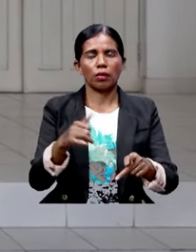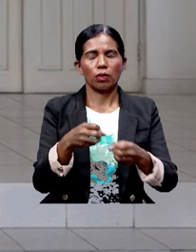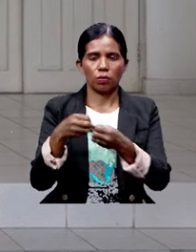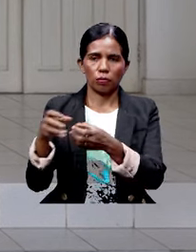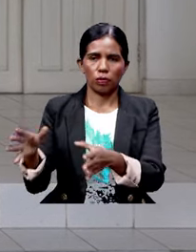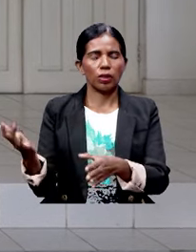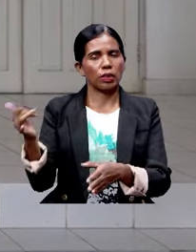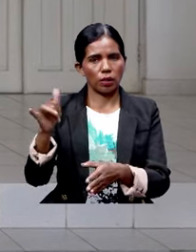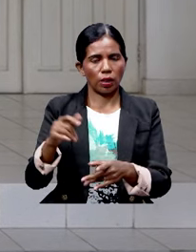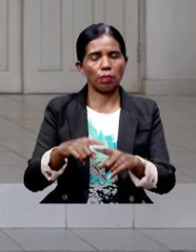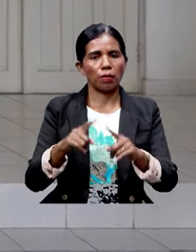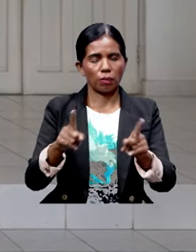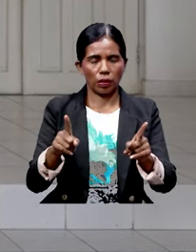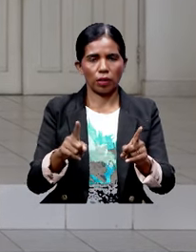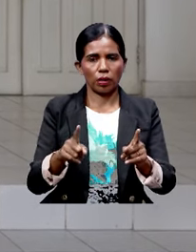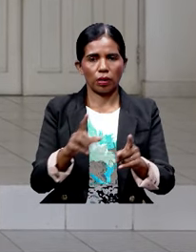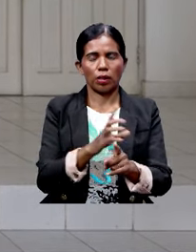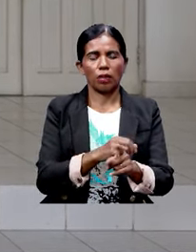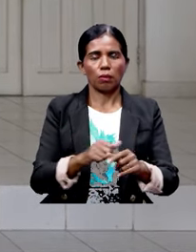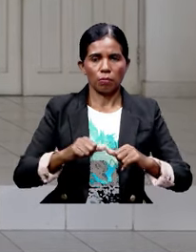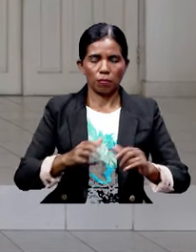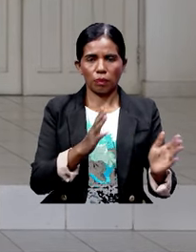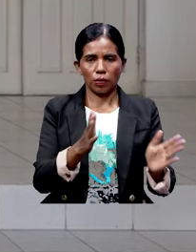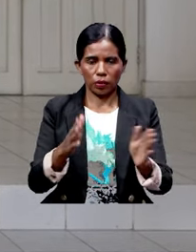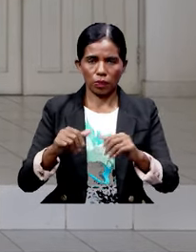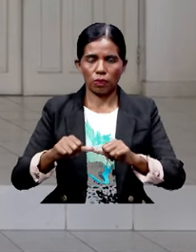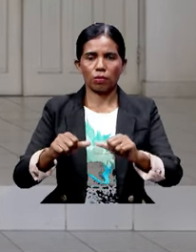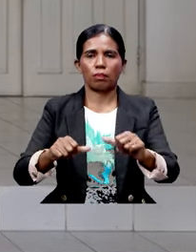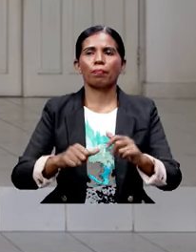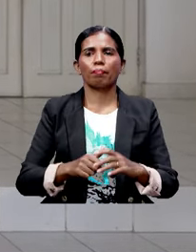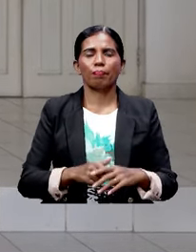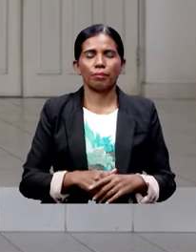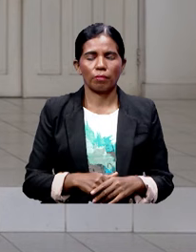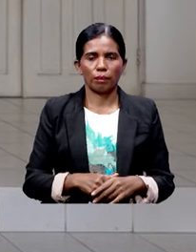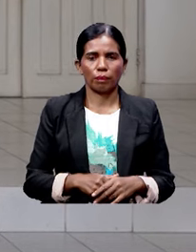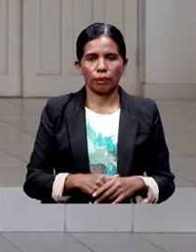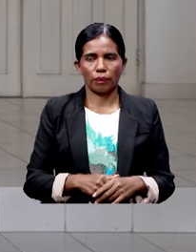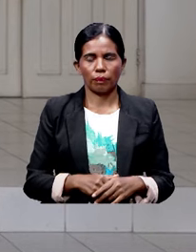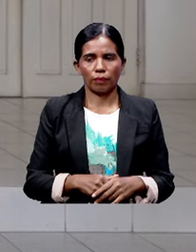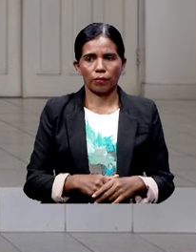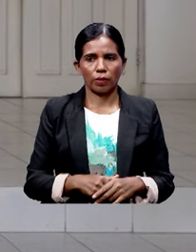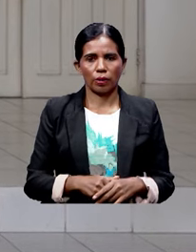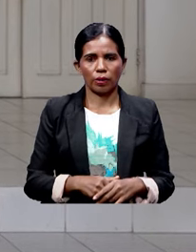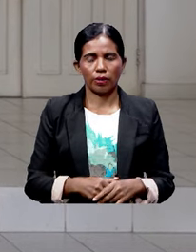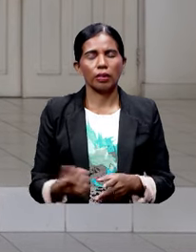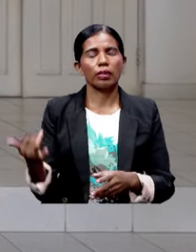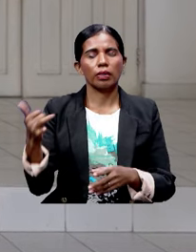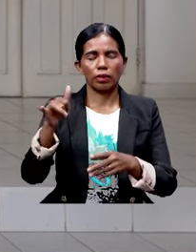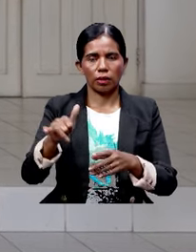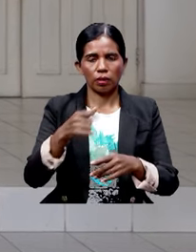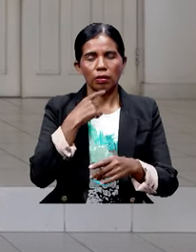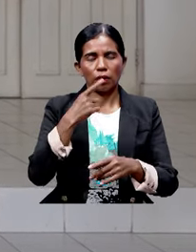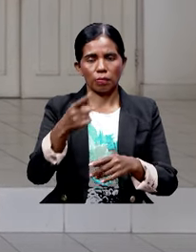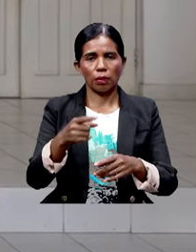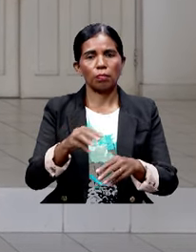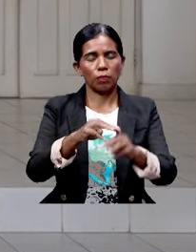sira maibe prosesu kunduna na fate ate decision liberta maibe ne kompetensi ba Ministeri Publiko yan namne mak sira orienta ba Municipio